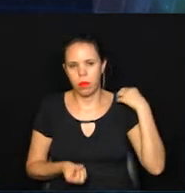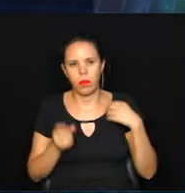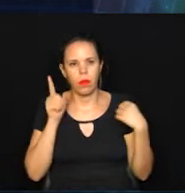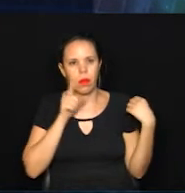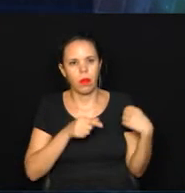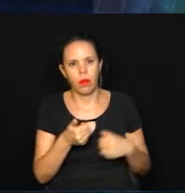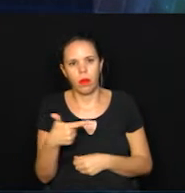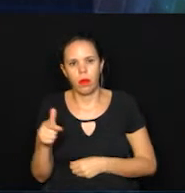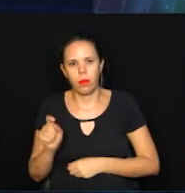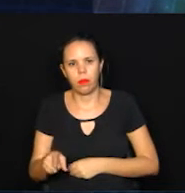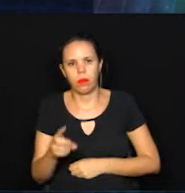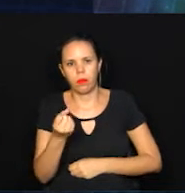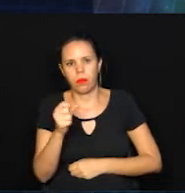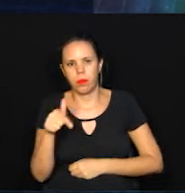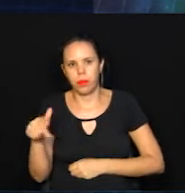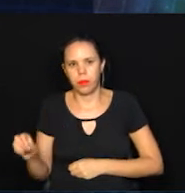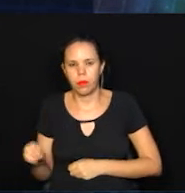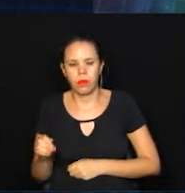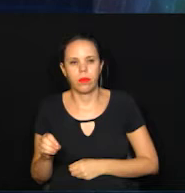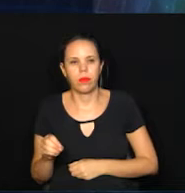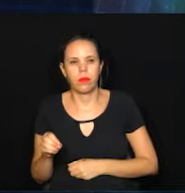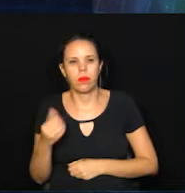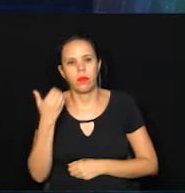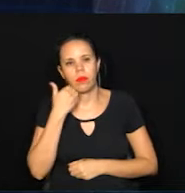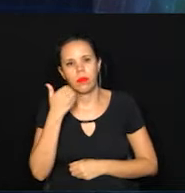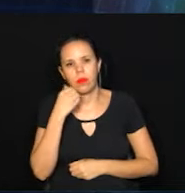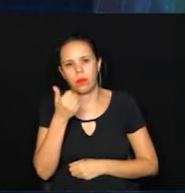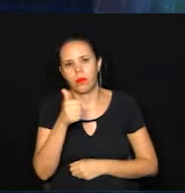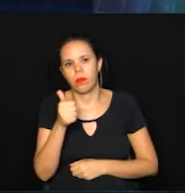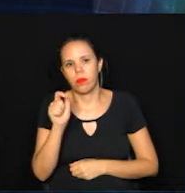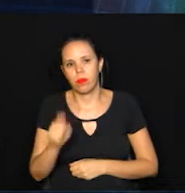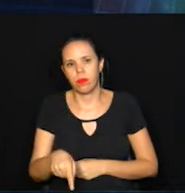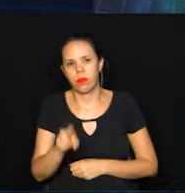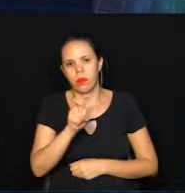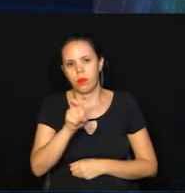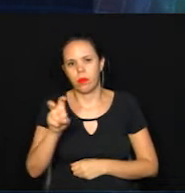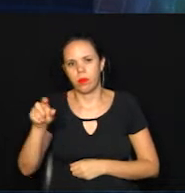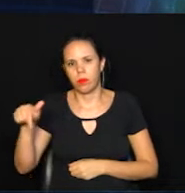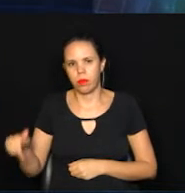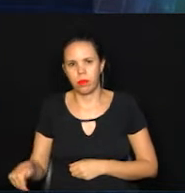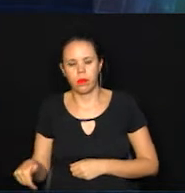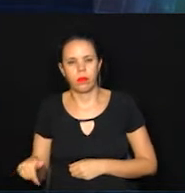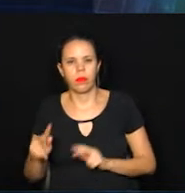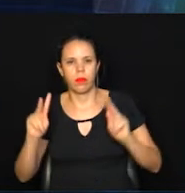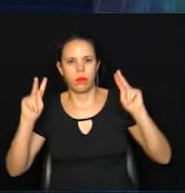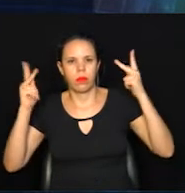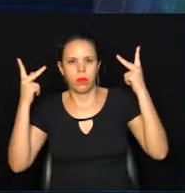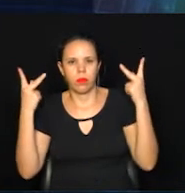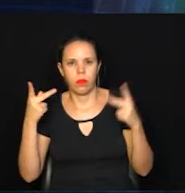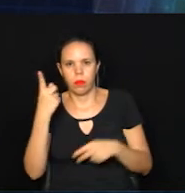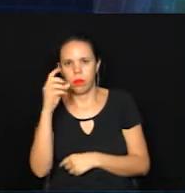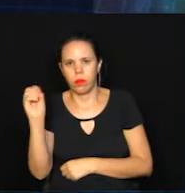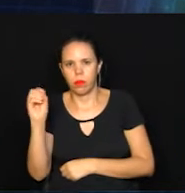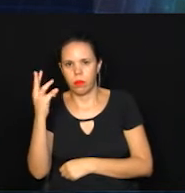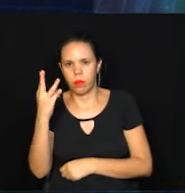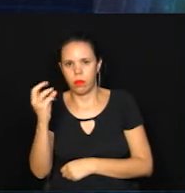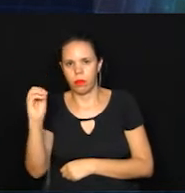14.546, Americana, 12.870, Santa Bárbara do Oeste, 11.557, Hortolândia,